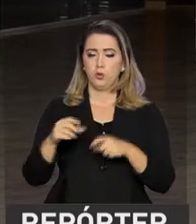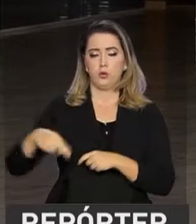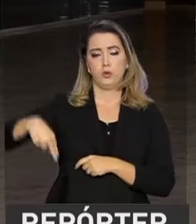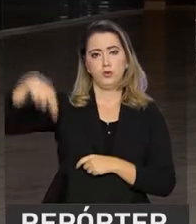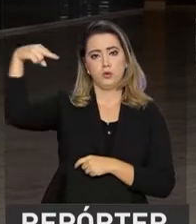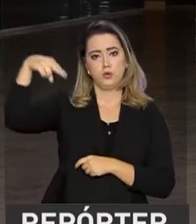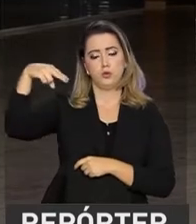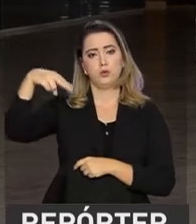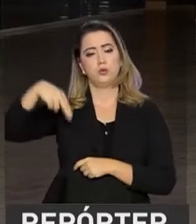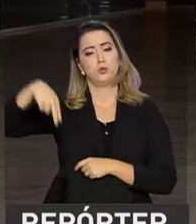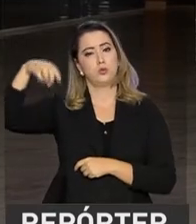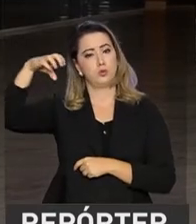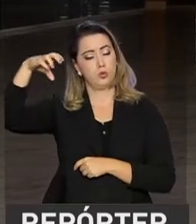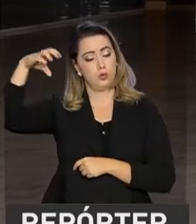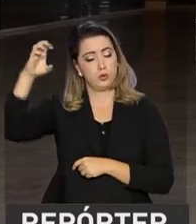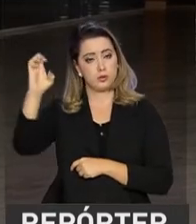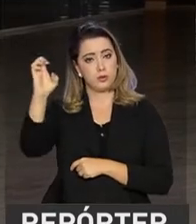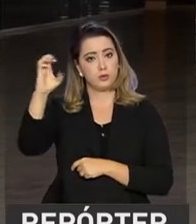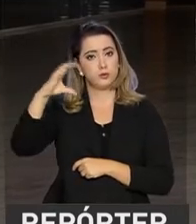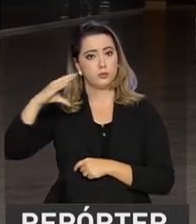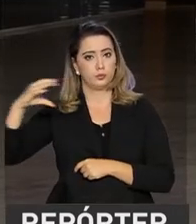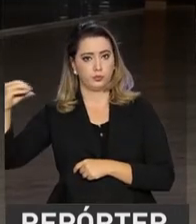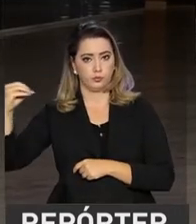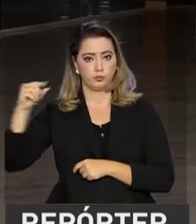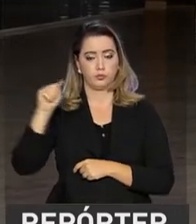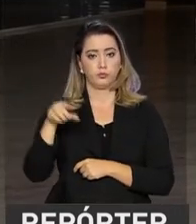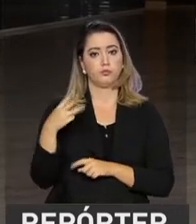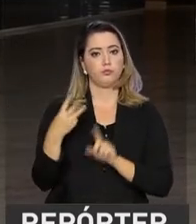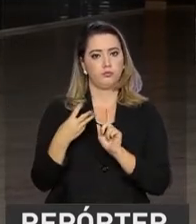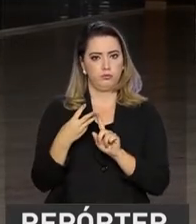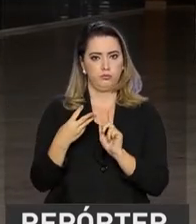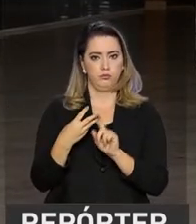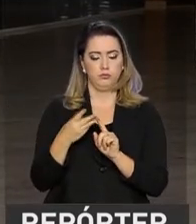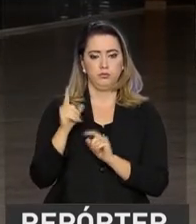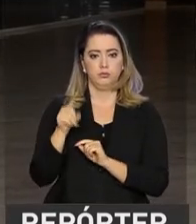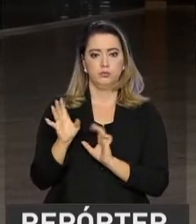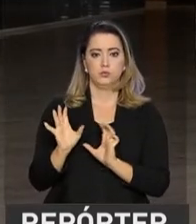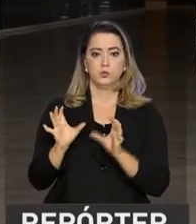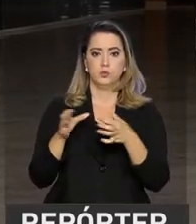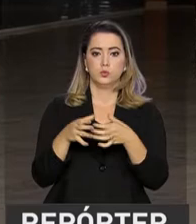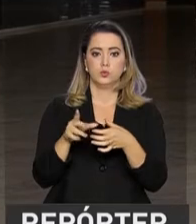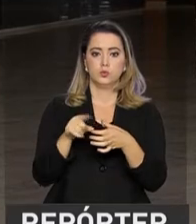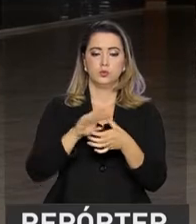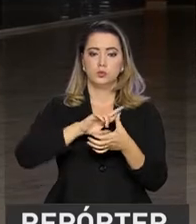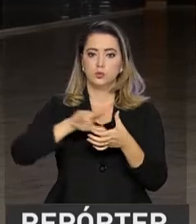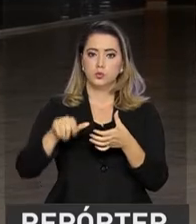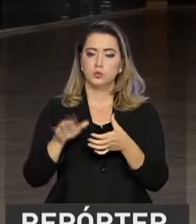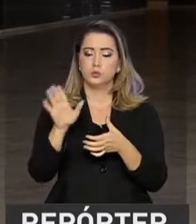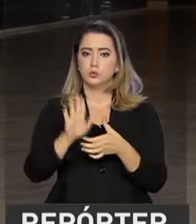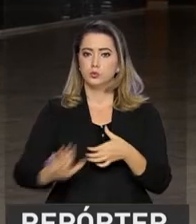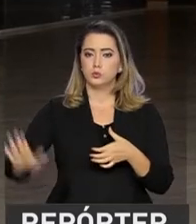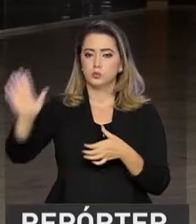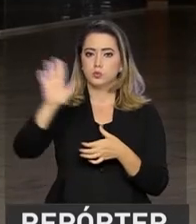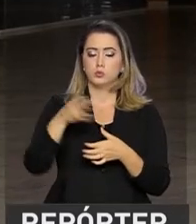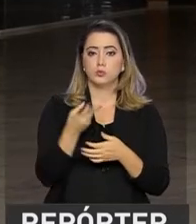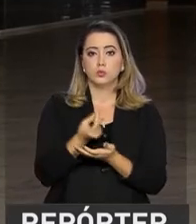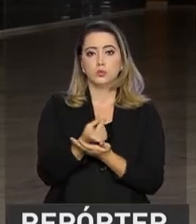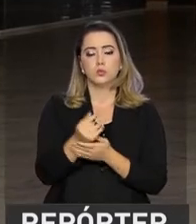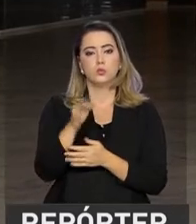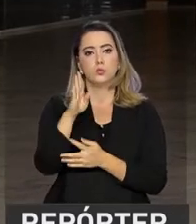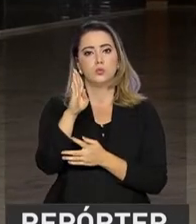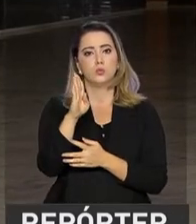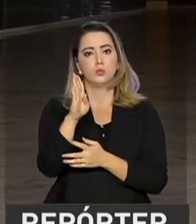nordeste e centro oeste por fim a terceira modalidade engloba as demais regiões do brasil com recursos do